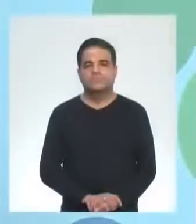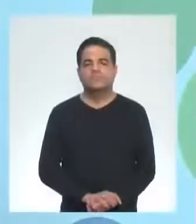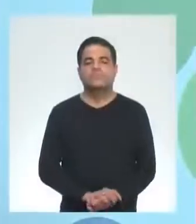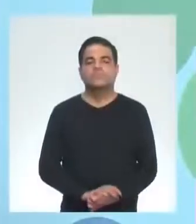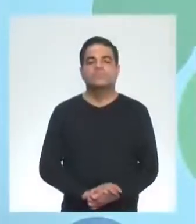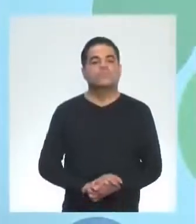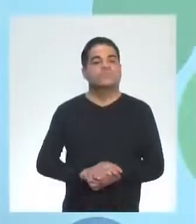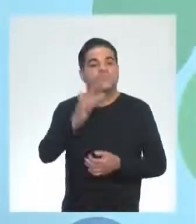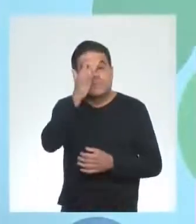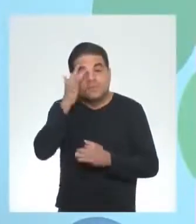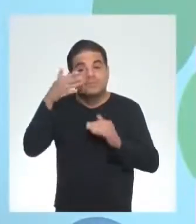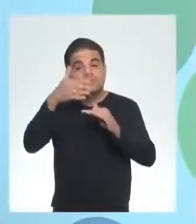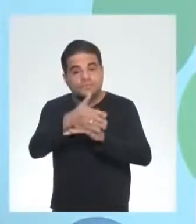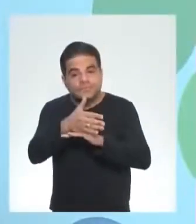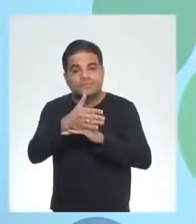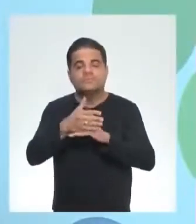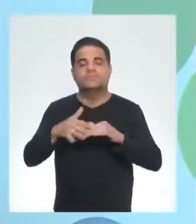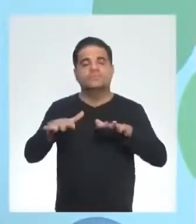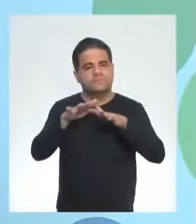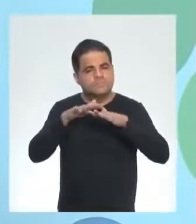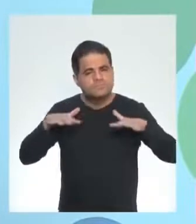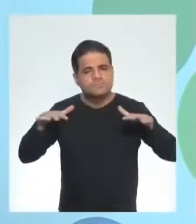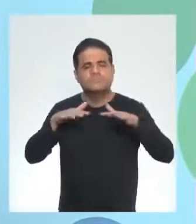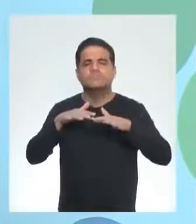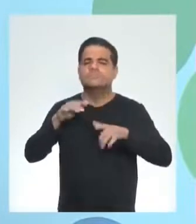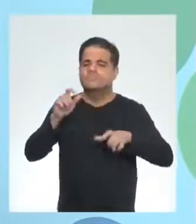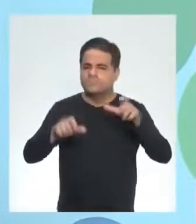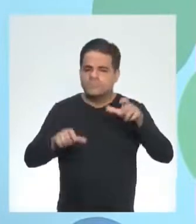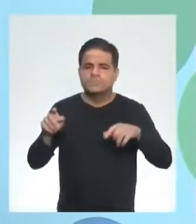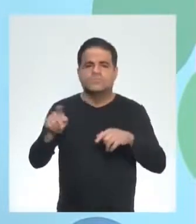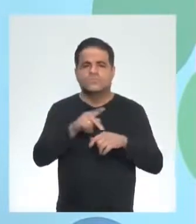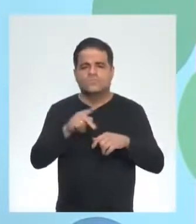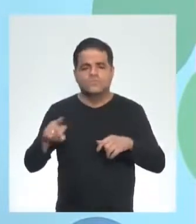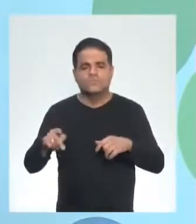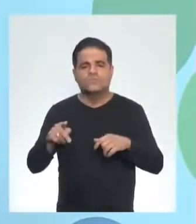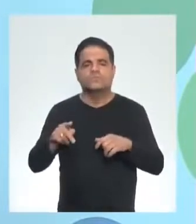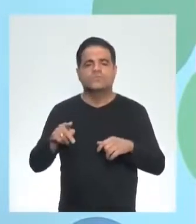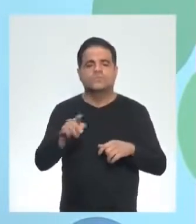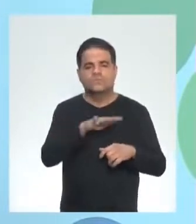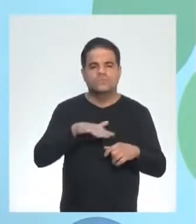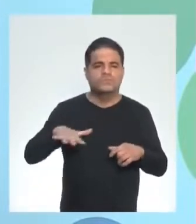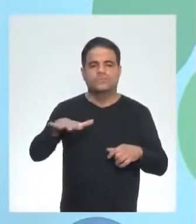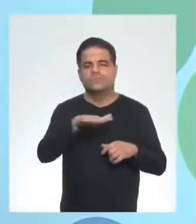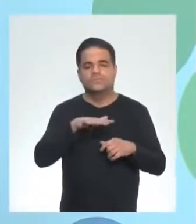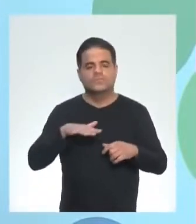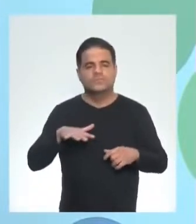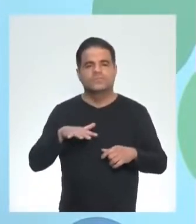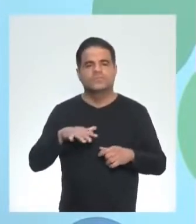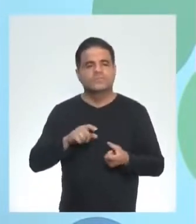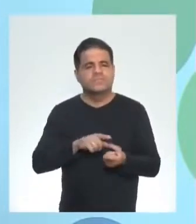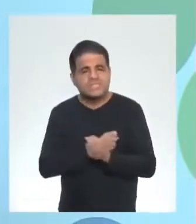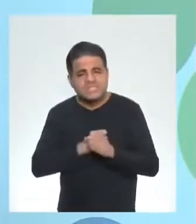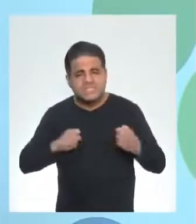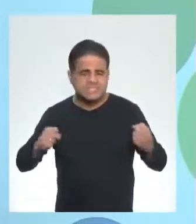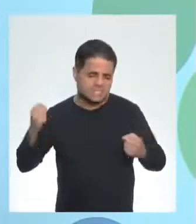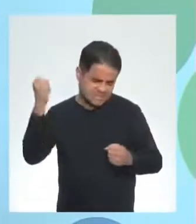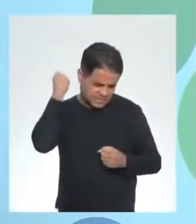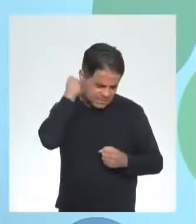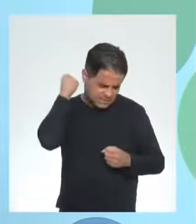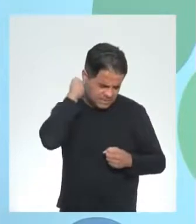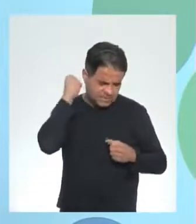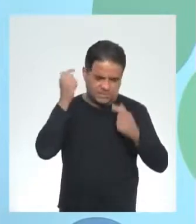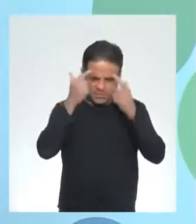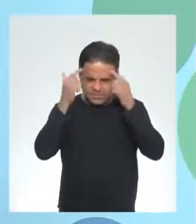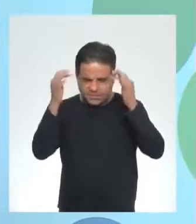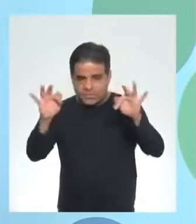Olha, participação aqui dos nossos alunos, nossos professores, ó, causa estresse, né? Dor de